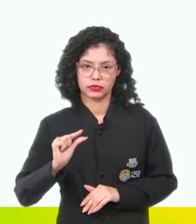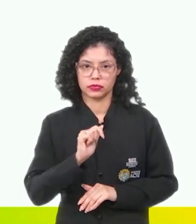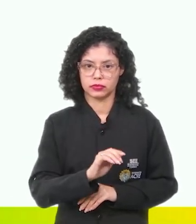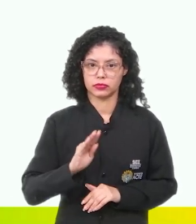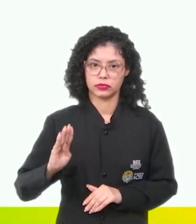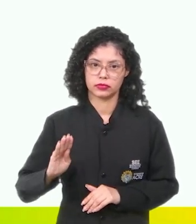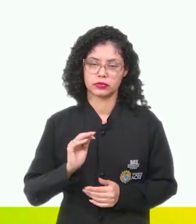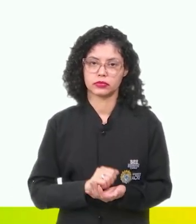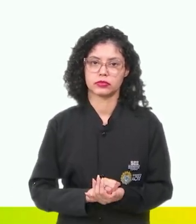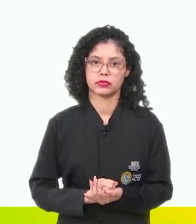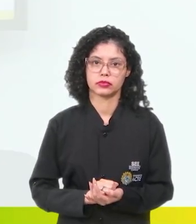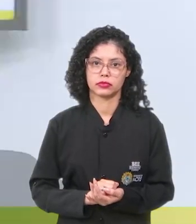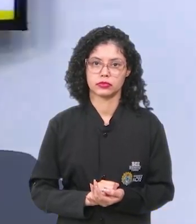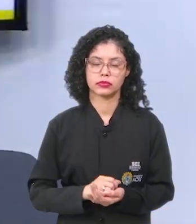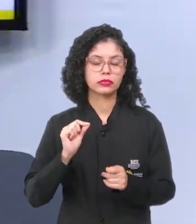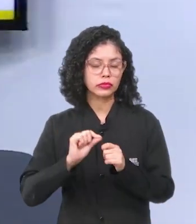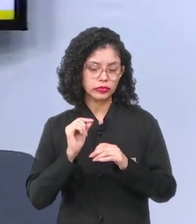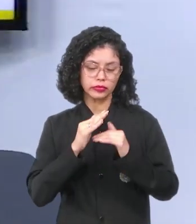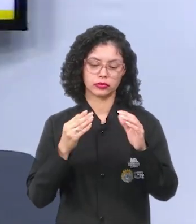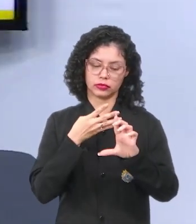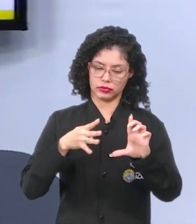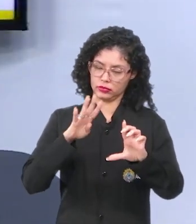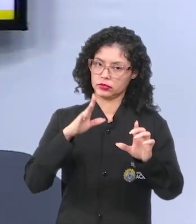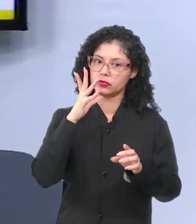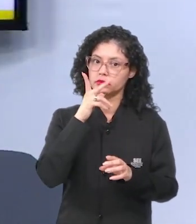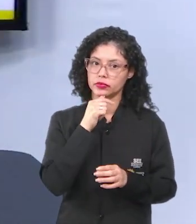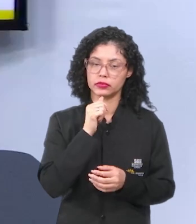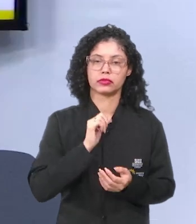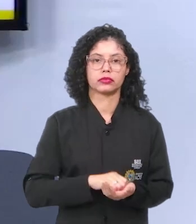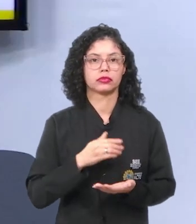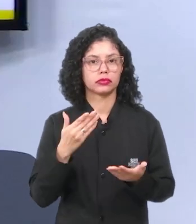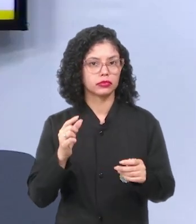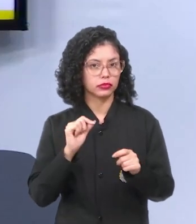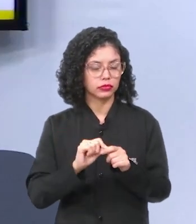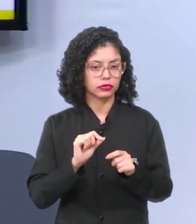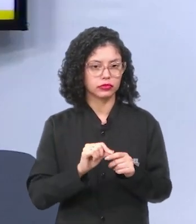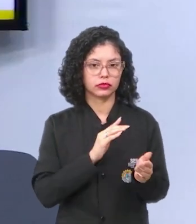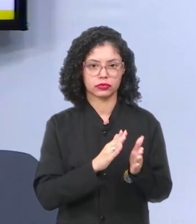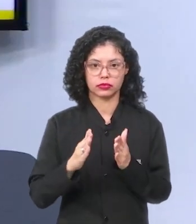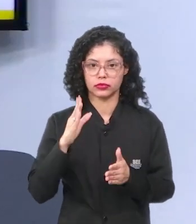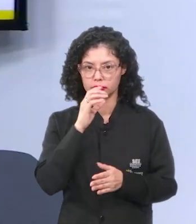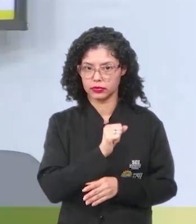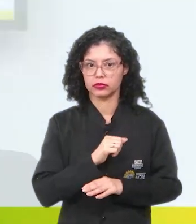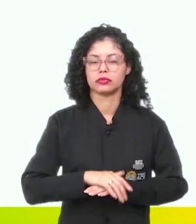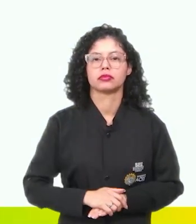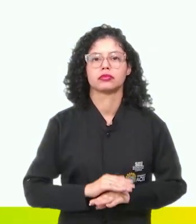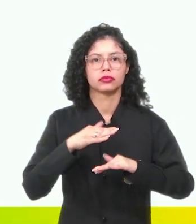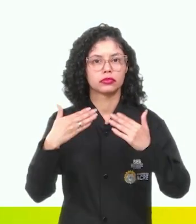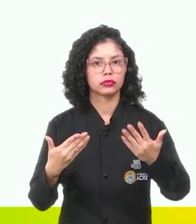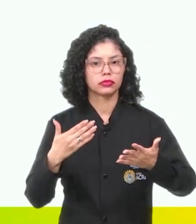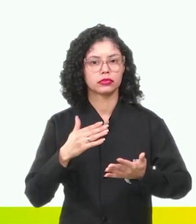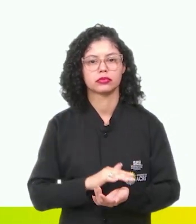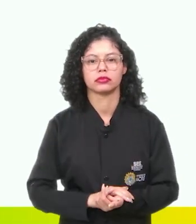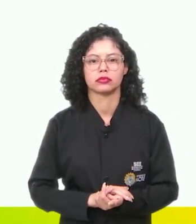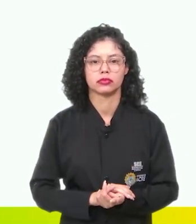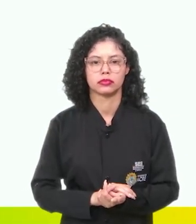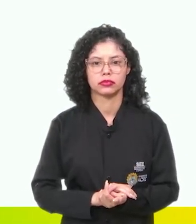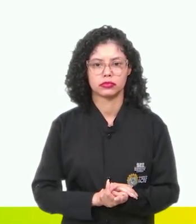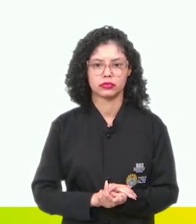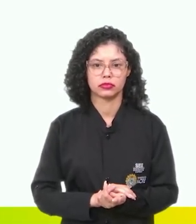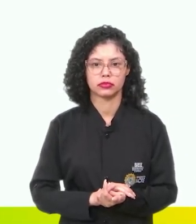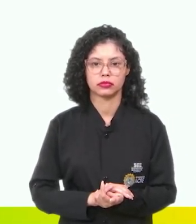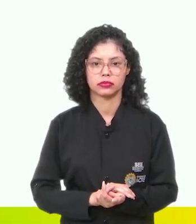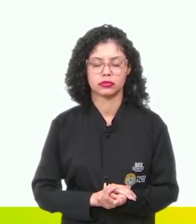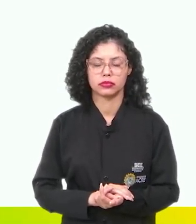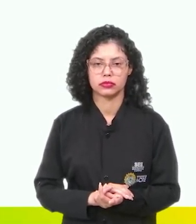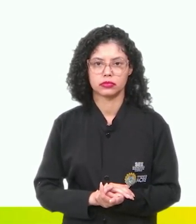aquela jogada. Eu não vou fazer aquele quadro porque vai demorar muito, então eu vou fazer a parte mais rápida. Qual seria? Vou separar, vou